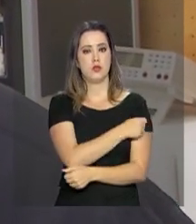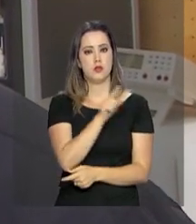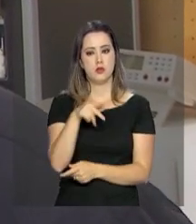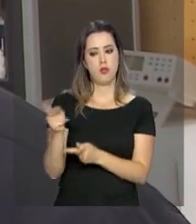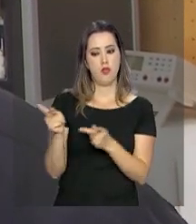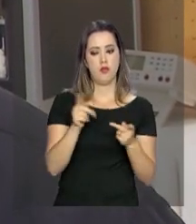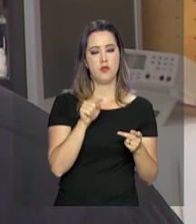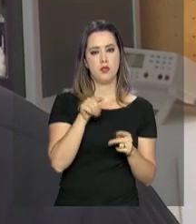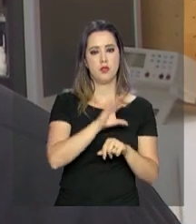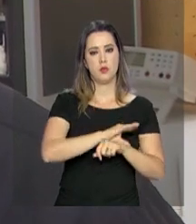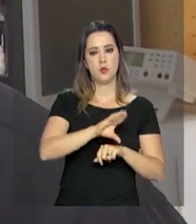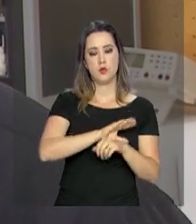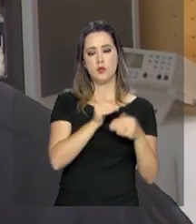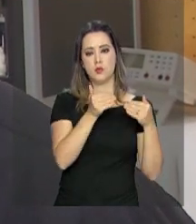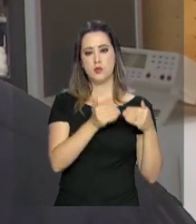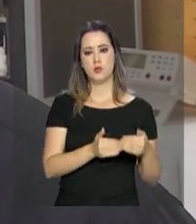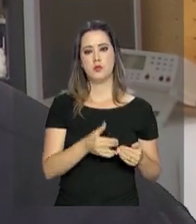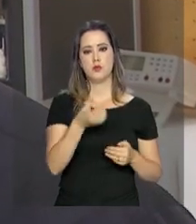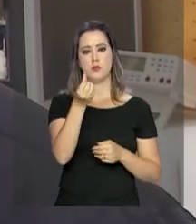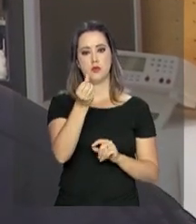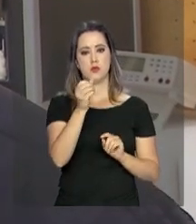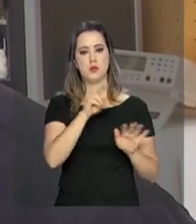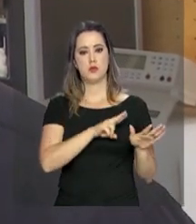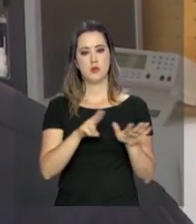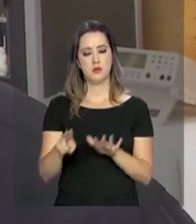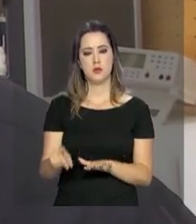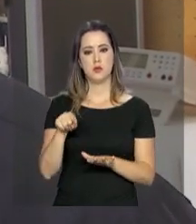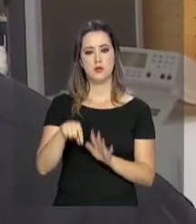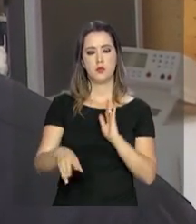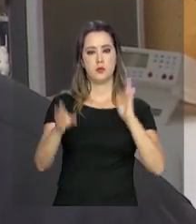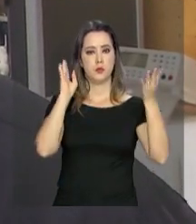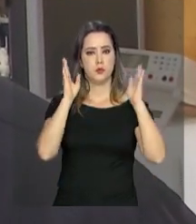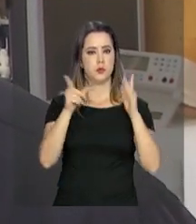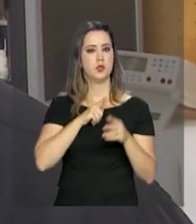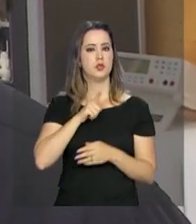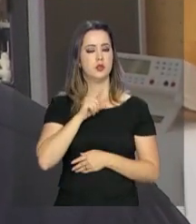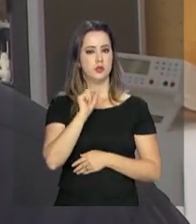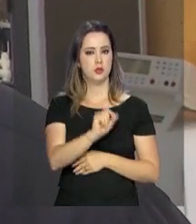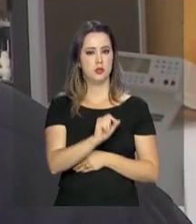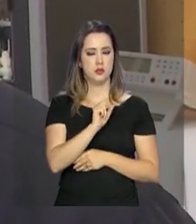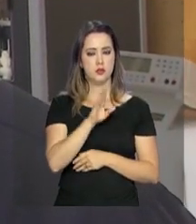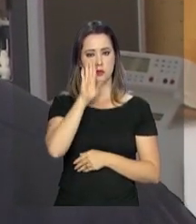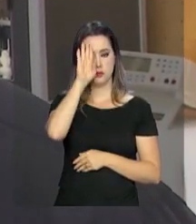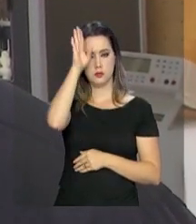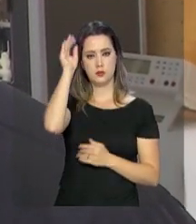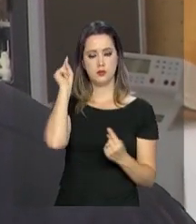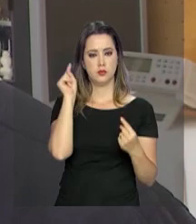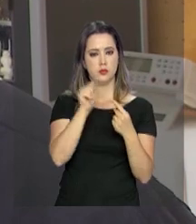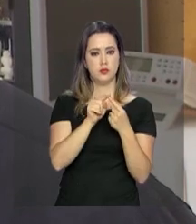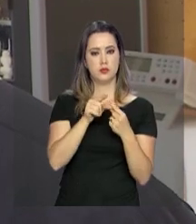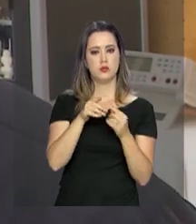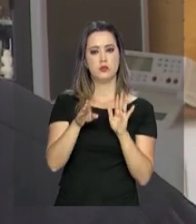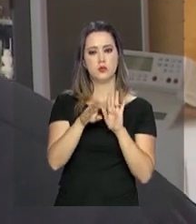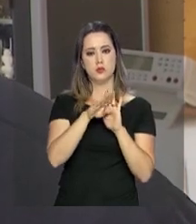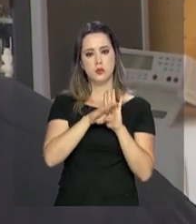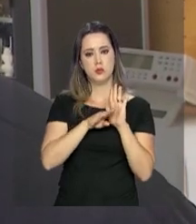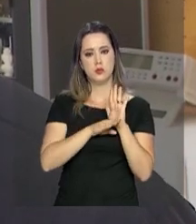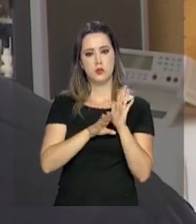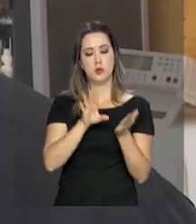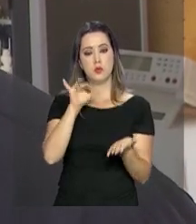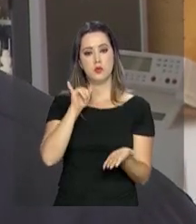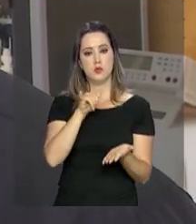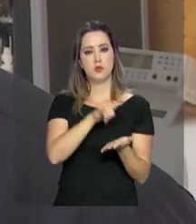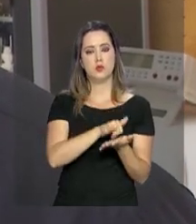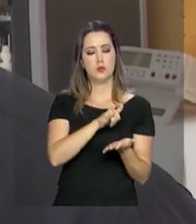a fazer parte do curso presencial com duração de seis semanas aqui dentro do caminhão onde eles terão como principal desafio desenvolver um protótipo de um aplicativo